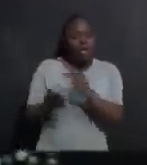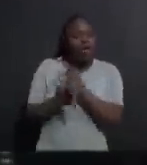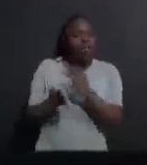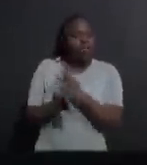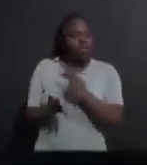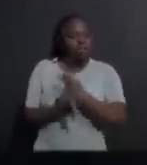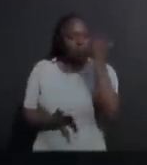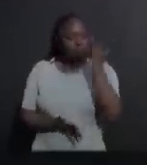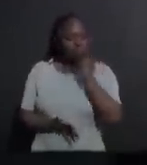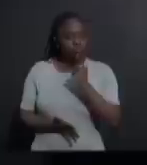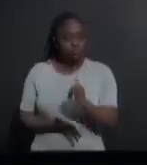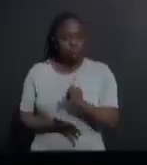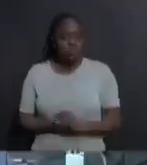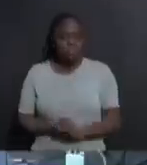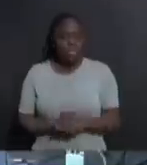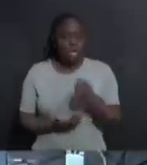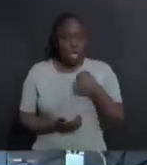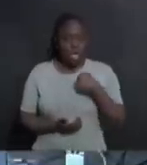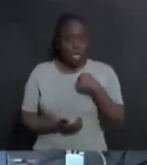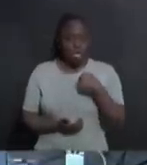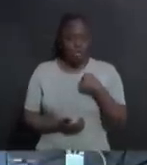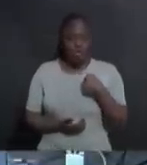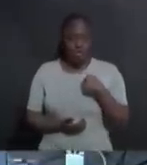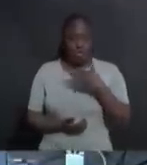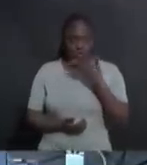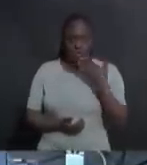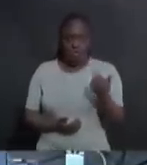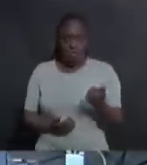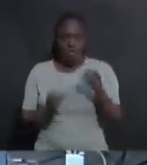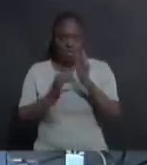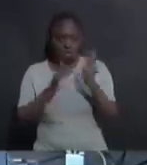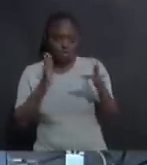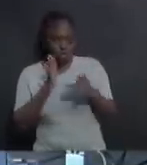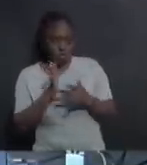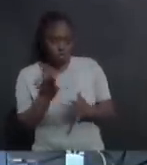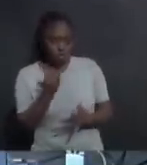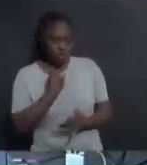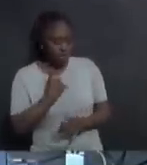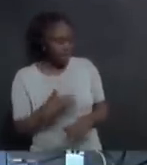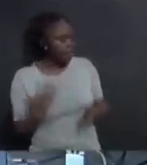te falar uma coisa aqui. Eu prefiro Jesus me chamar um dia e falar, vem aqui. Você falou um monte de coisa doida lá.